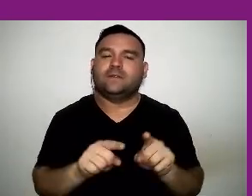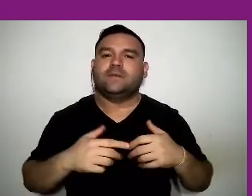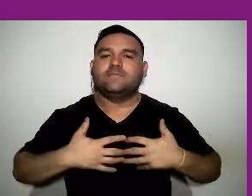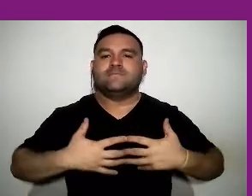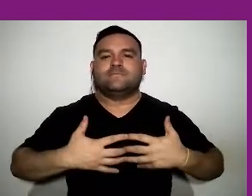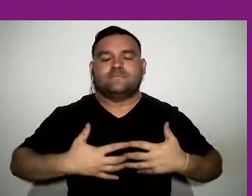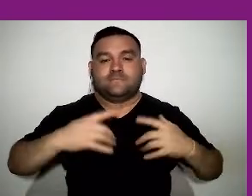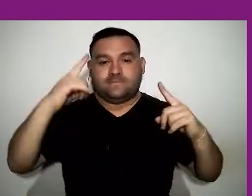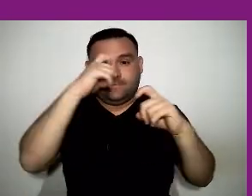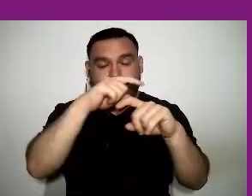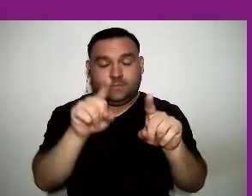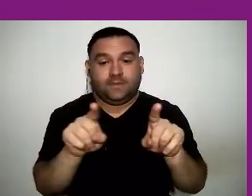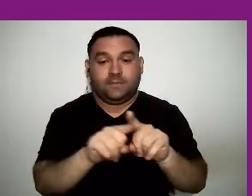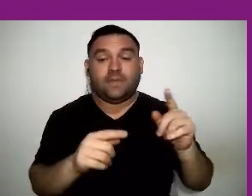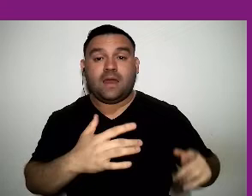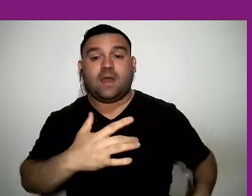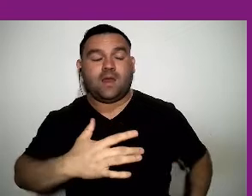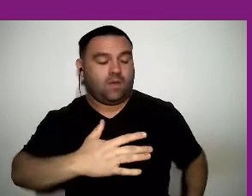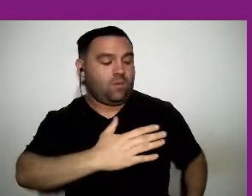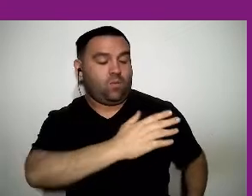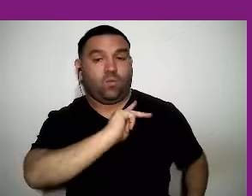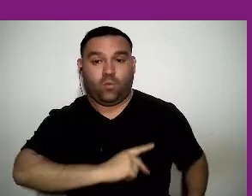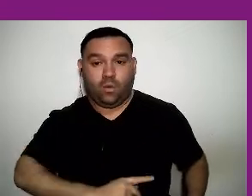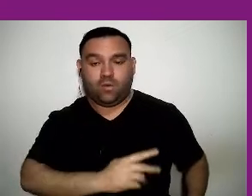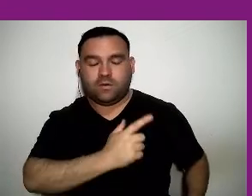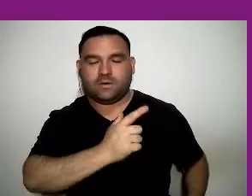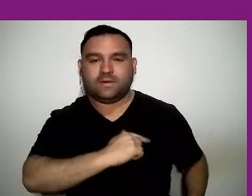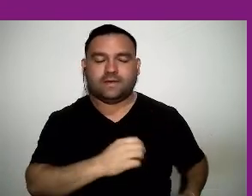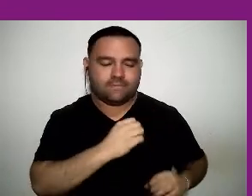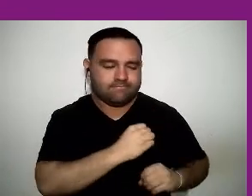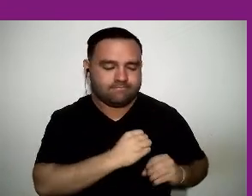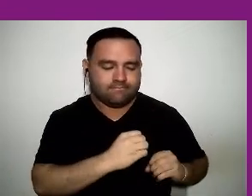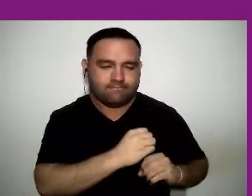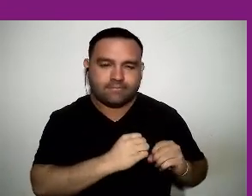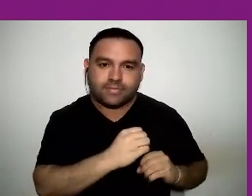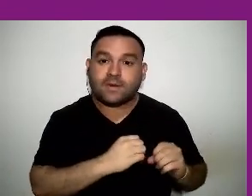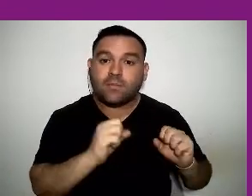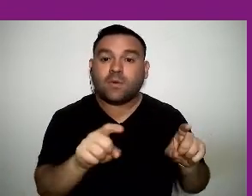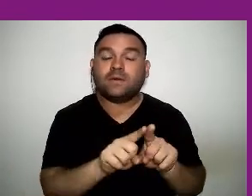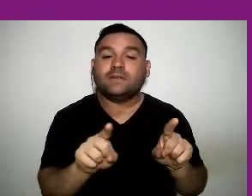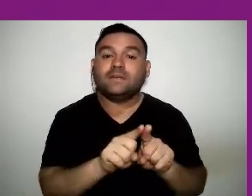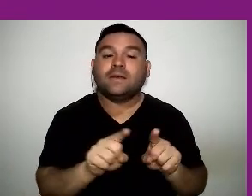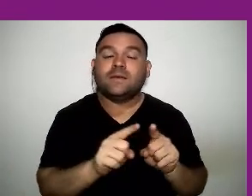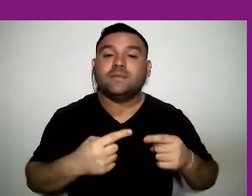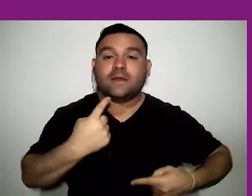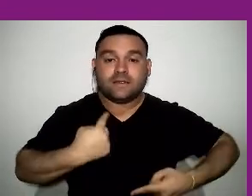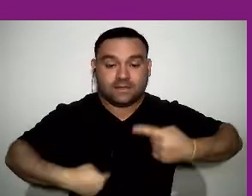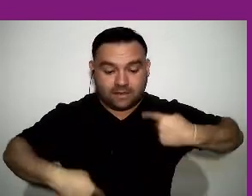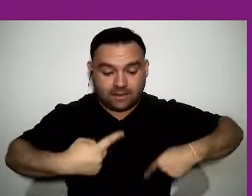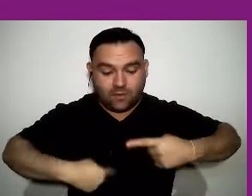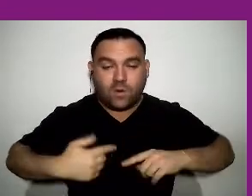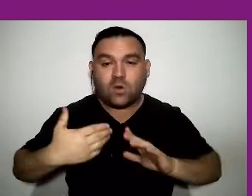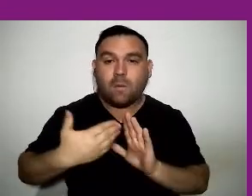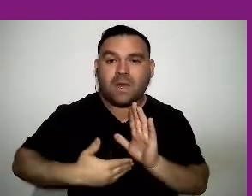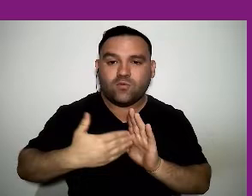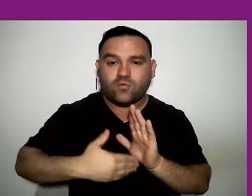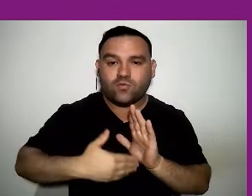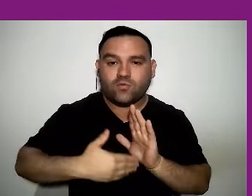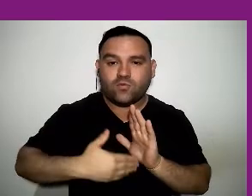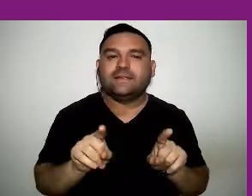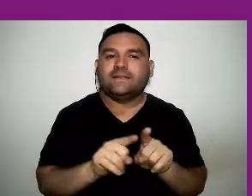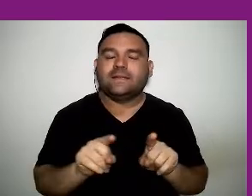ou gerando embolia pulmonar, pode sim fazer com que haja uma diminuição do fluxo sanguíneo e